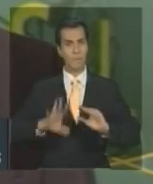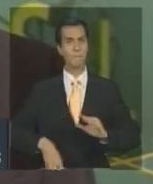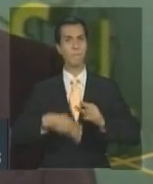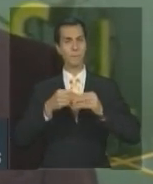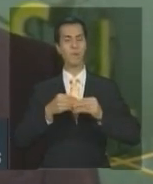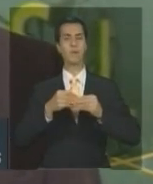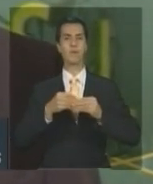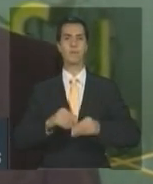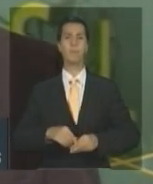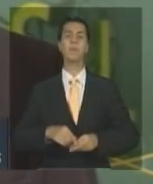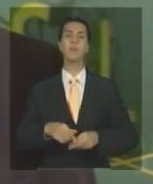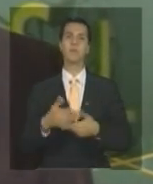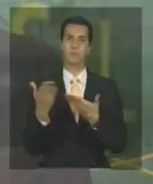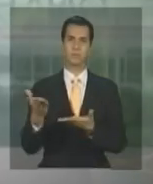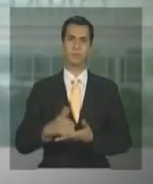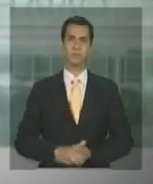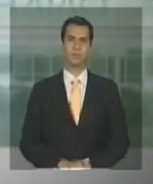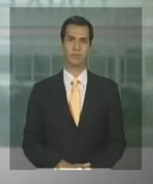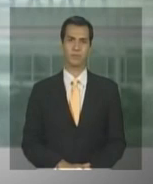novas informações. Lúcia.